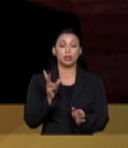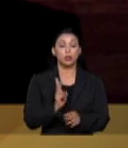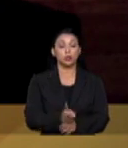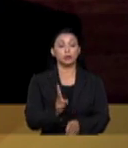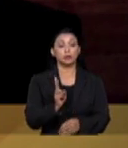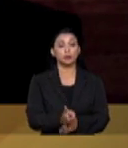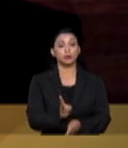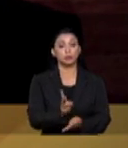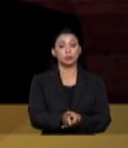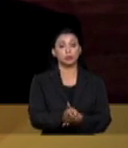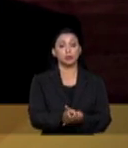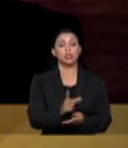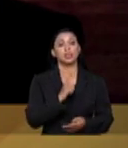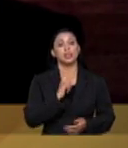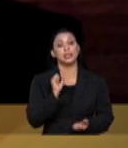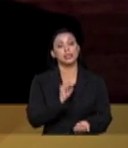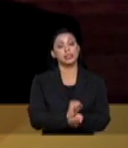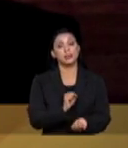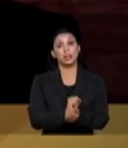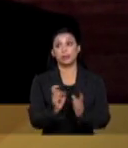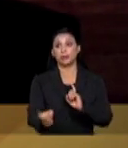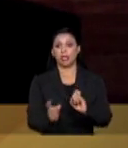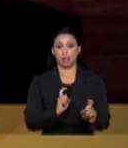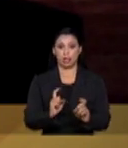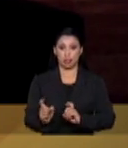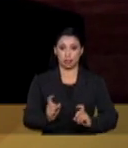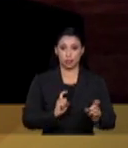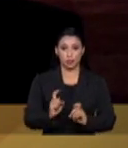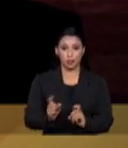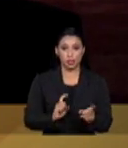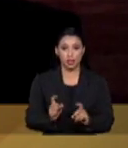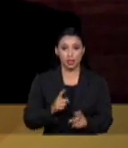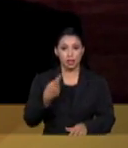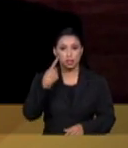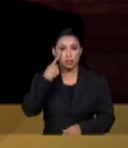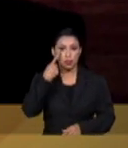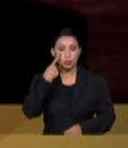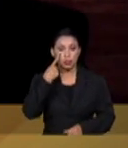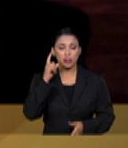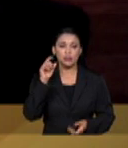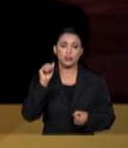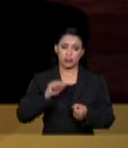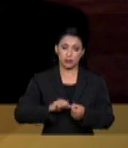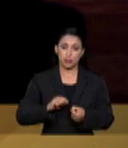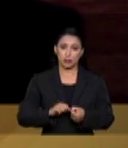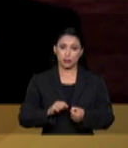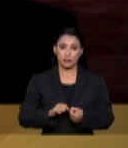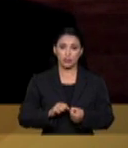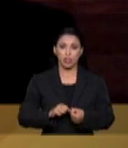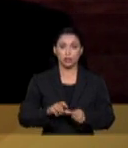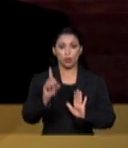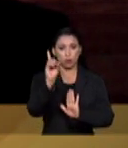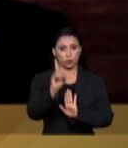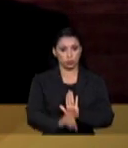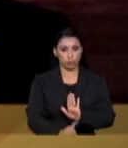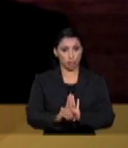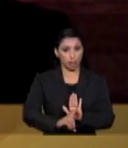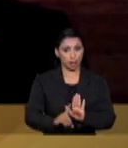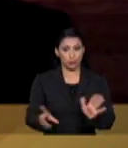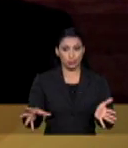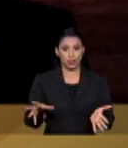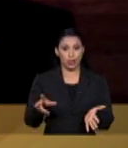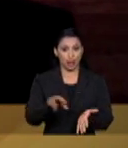dependendo das providências administrativas dá para ver concretizado o seu direito à